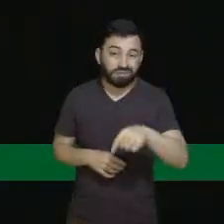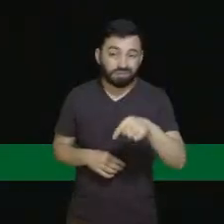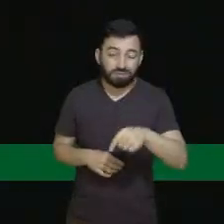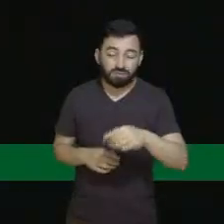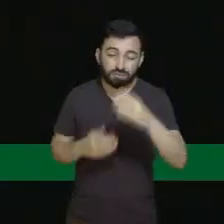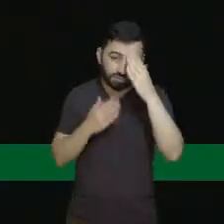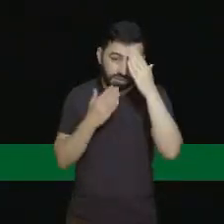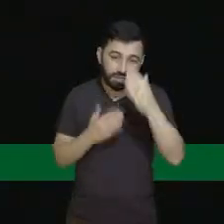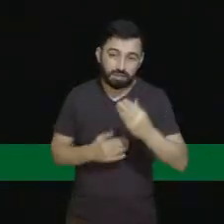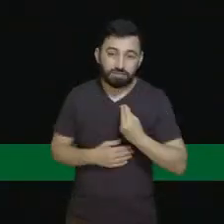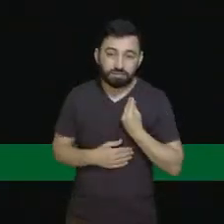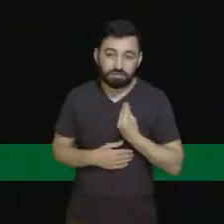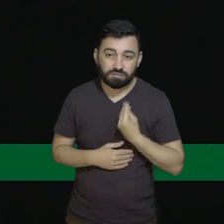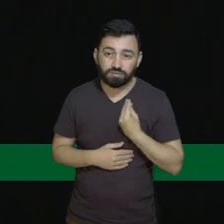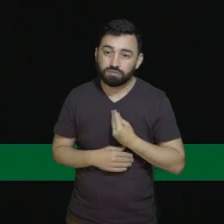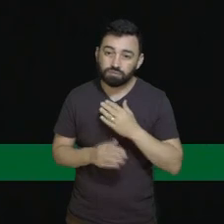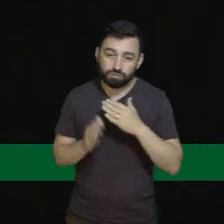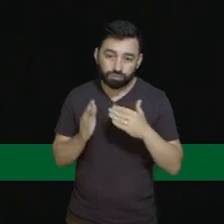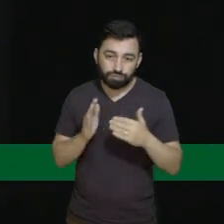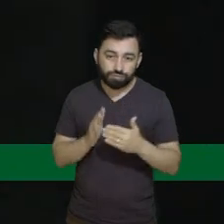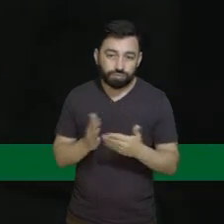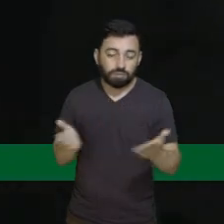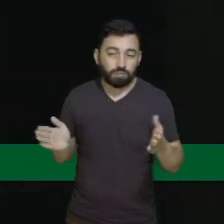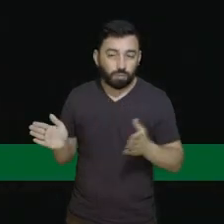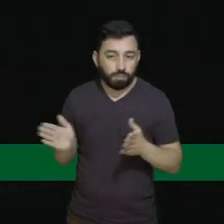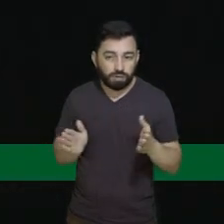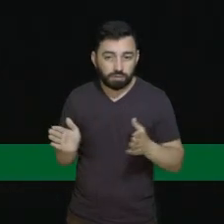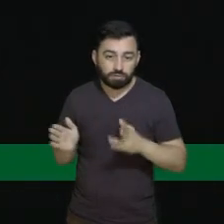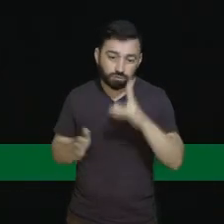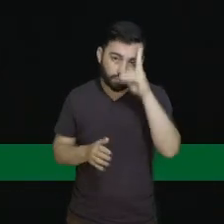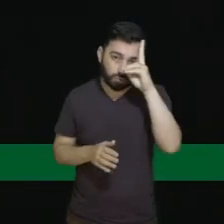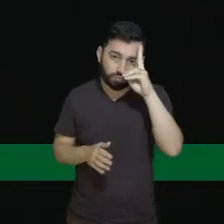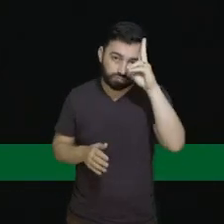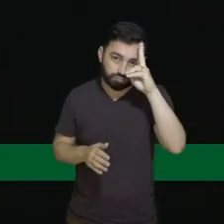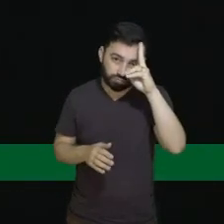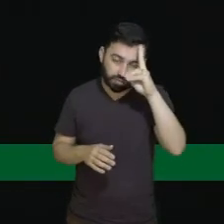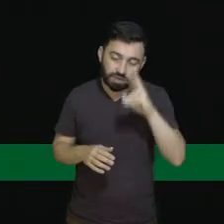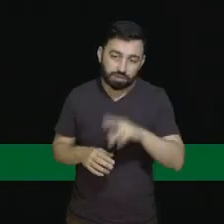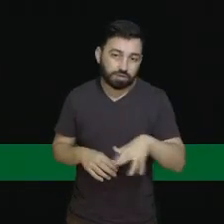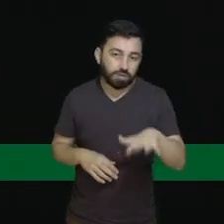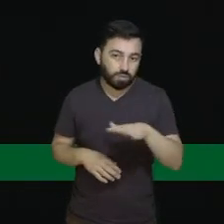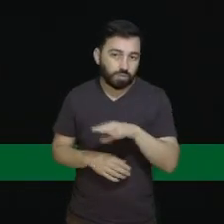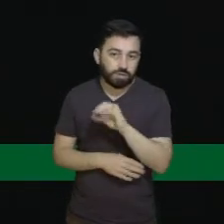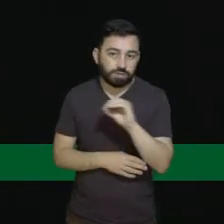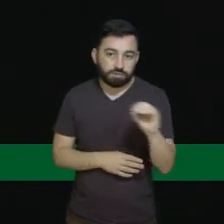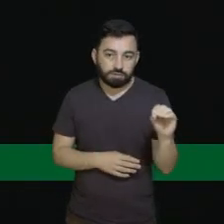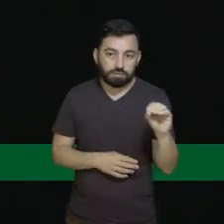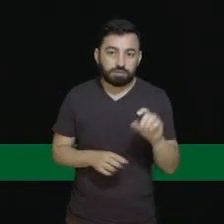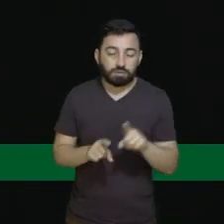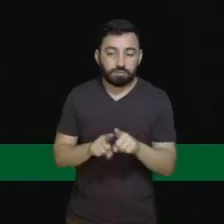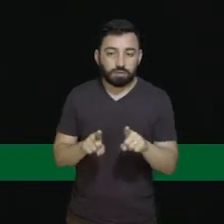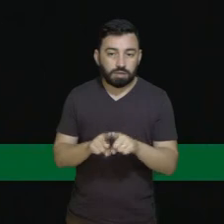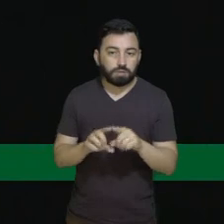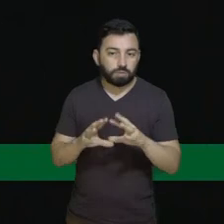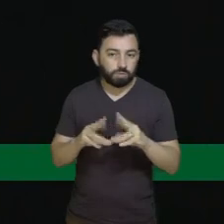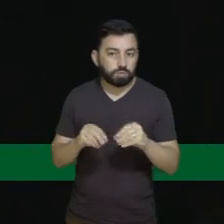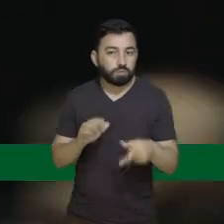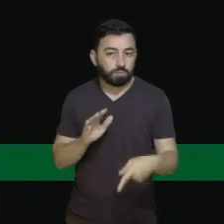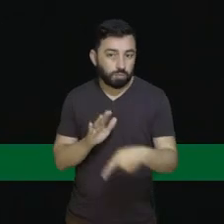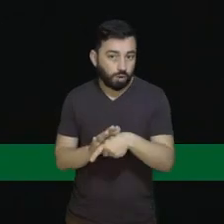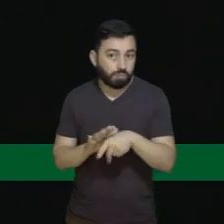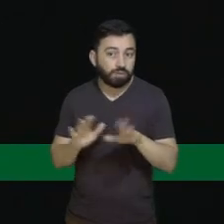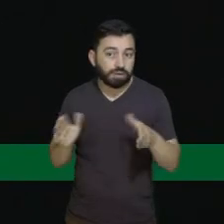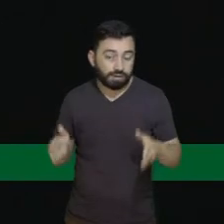vocês. Momento histórico para a nossa região, região do Oeste, para todos os deputados da bancada do Oeste, que tem essa